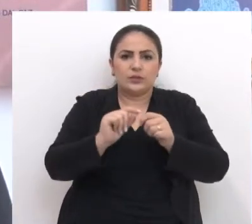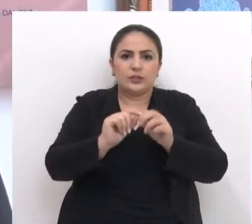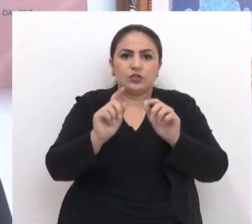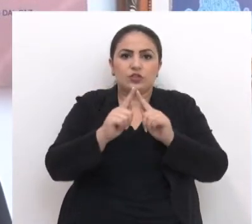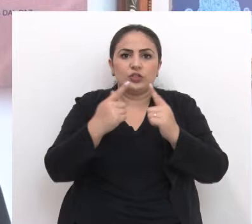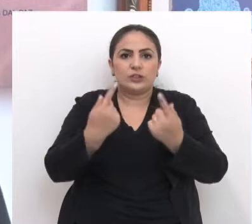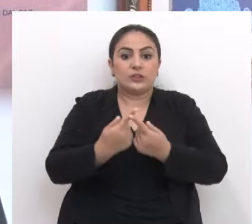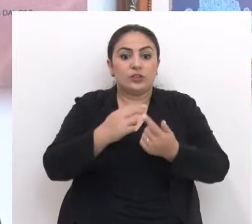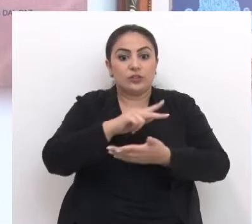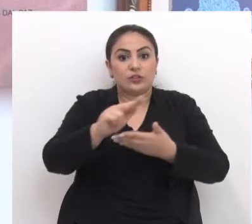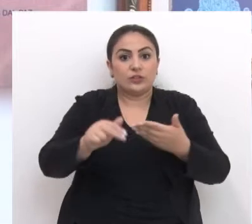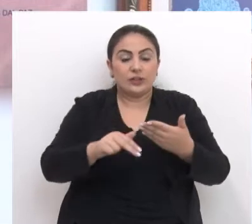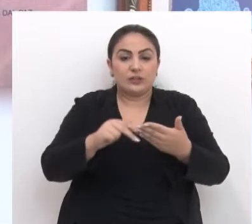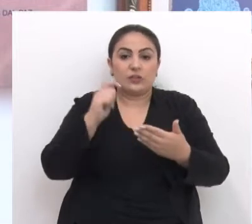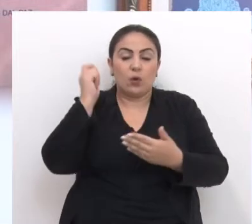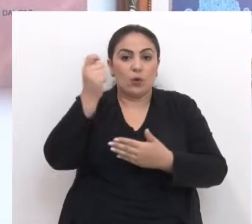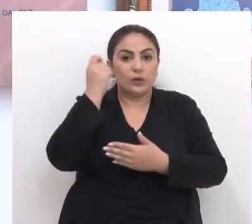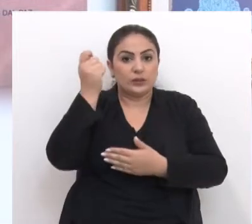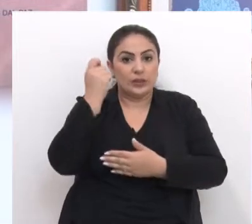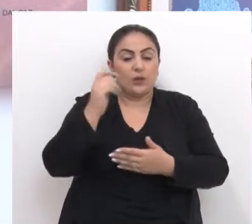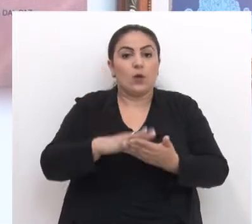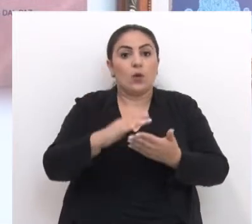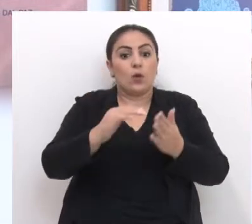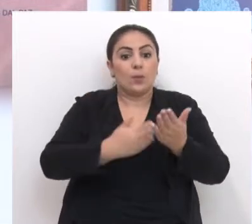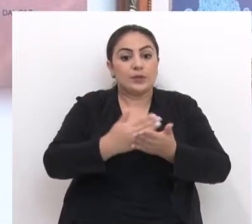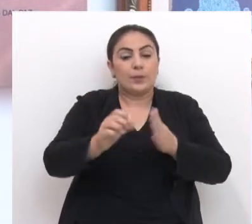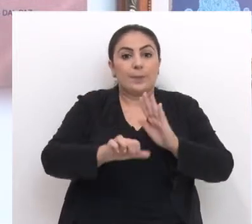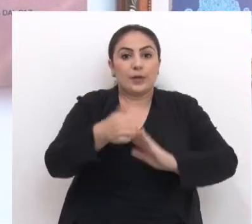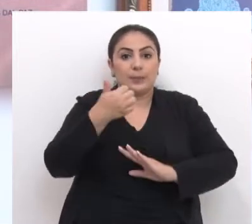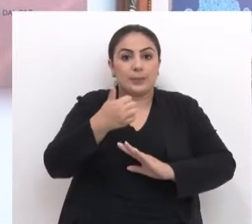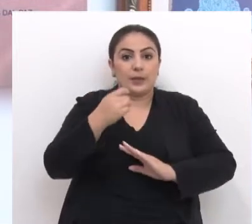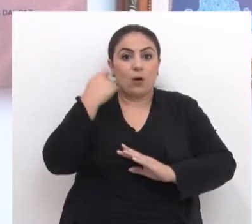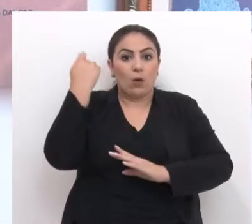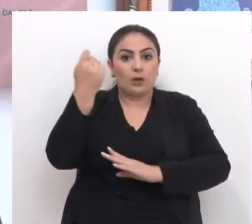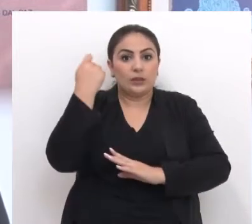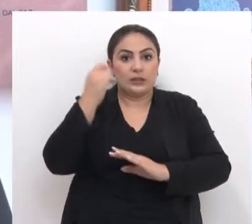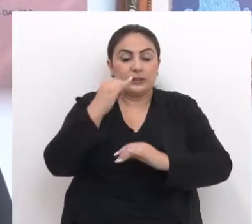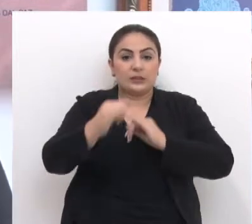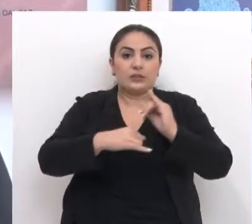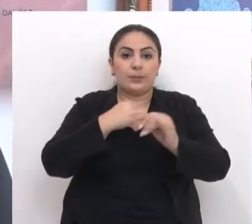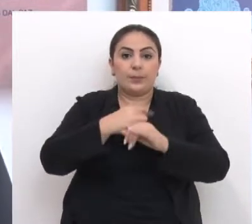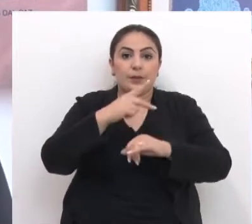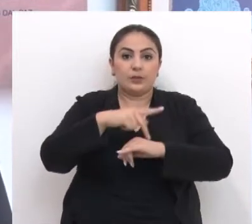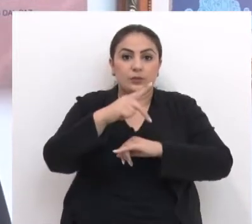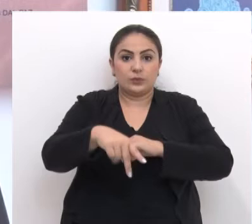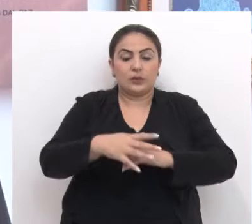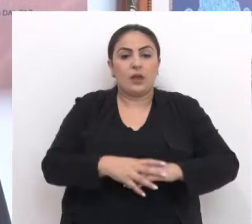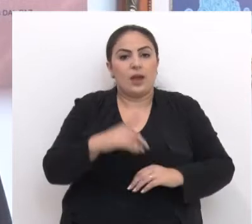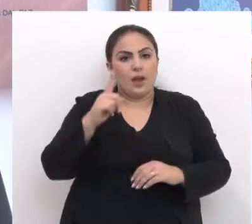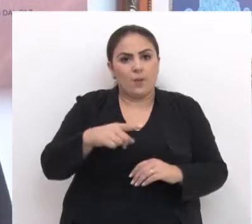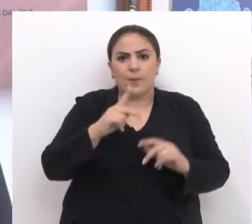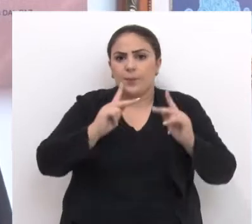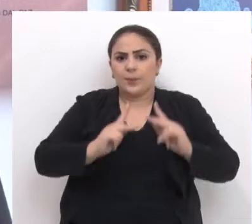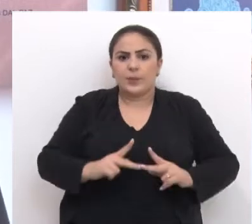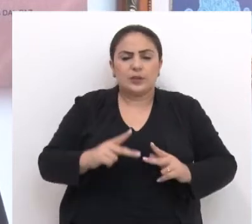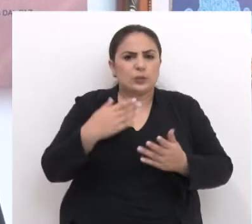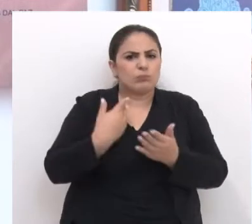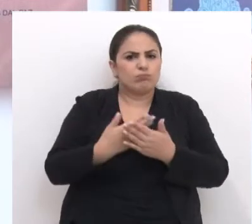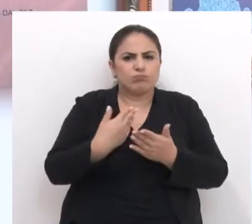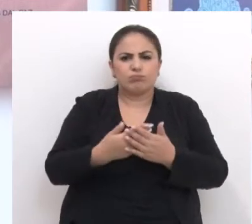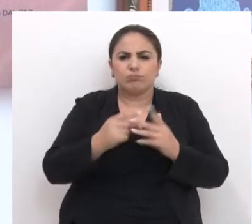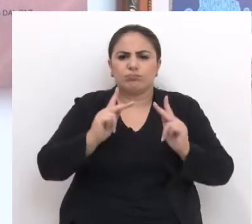ele foi gestor de vários rodeios, começando pelo primeiro rodeio internacional de Passo Fundo. É uma pessoa,